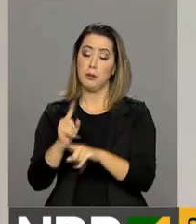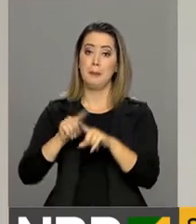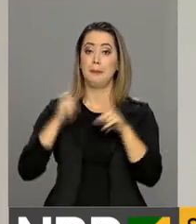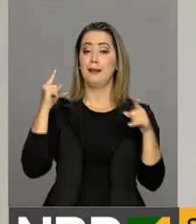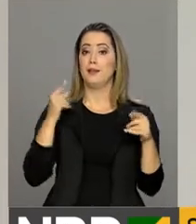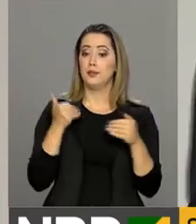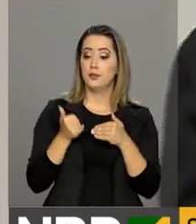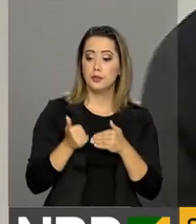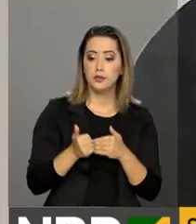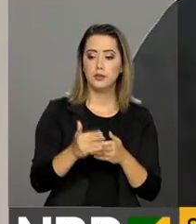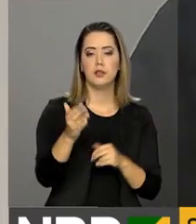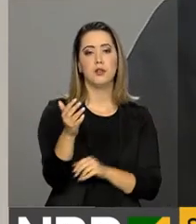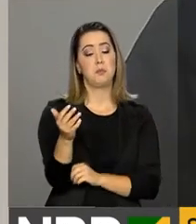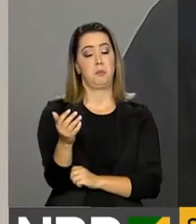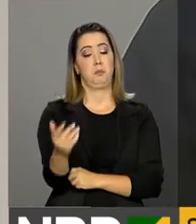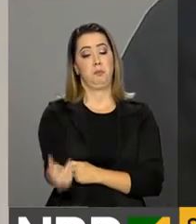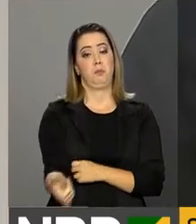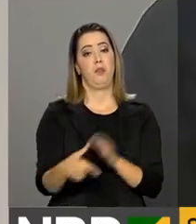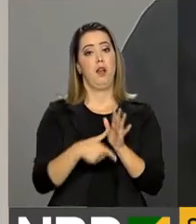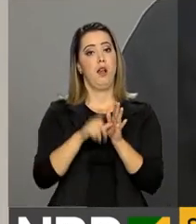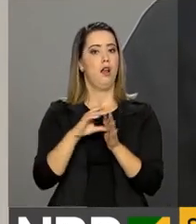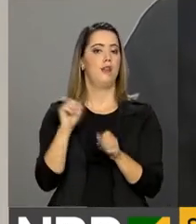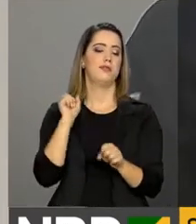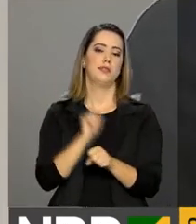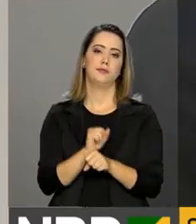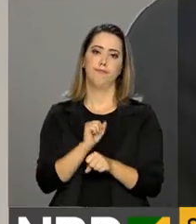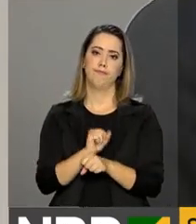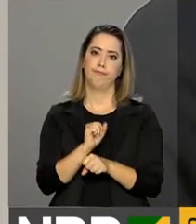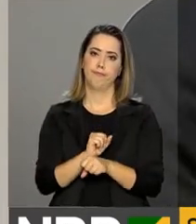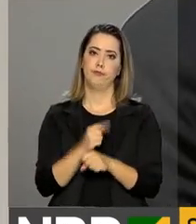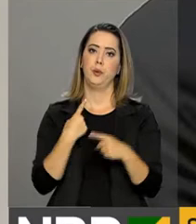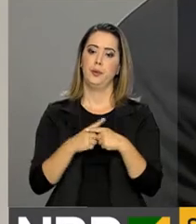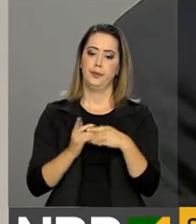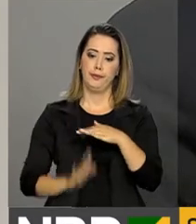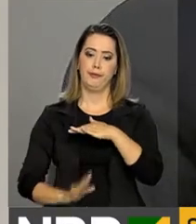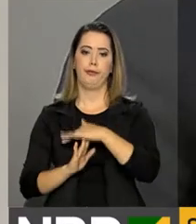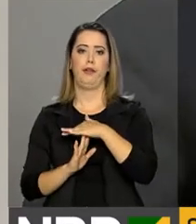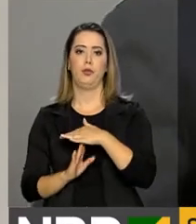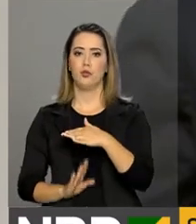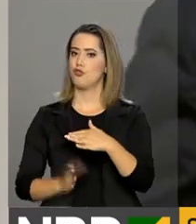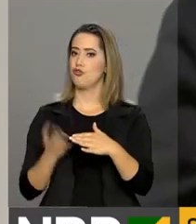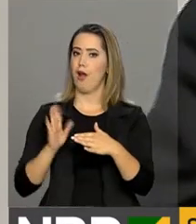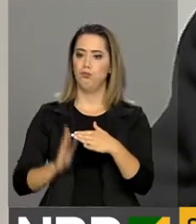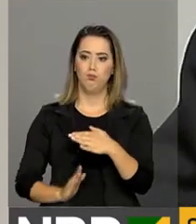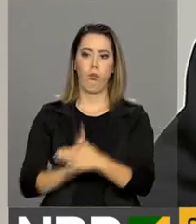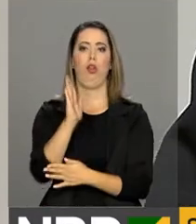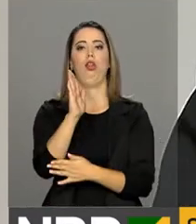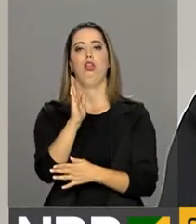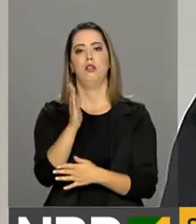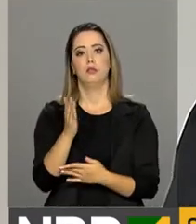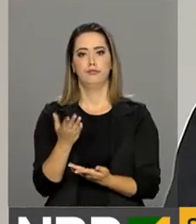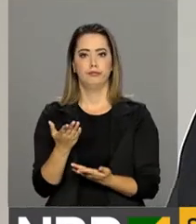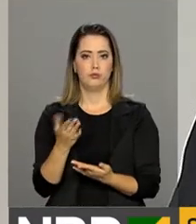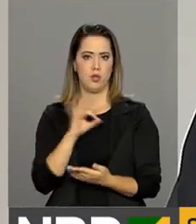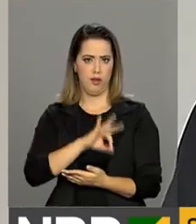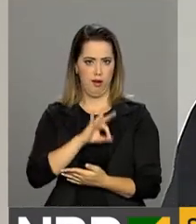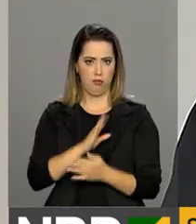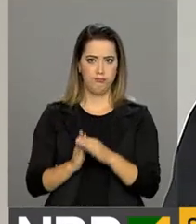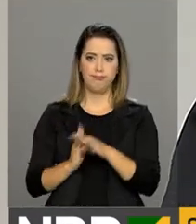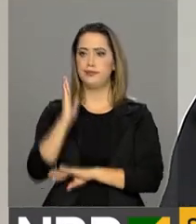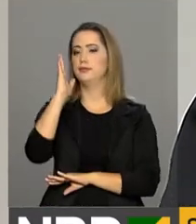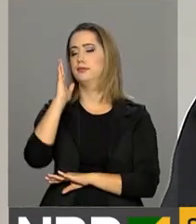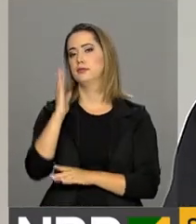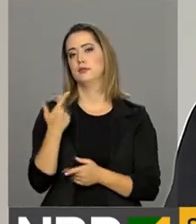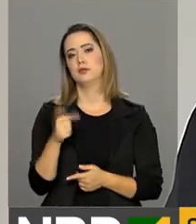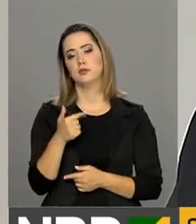adiante por nós que estava parado há muito tempo porque a violação do teto da cidade bom dia se nos anos em que houvesse uma